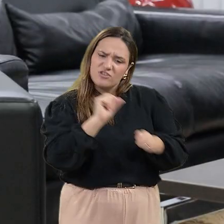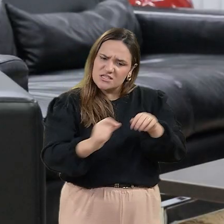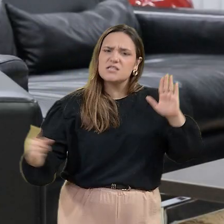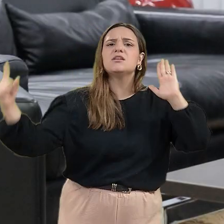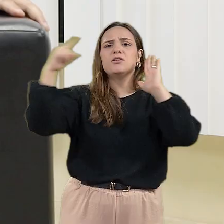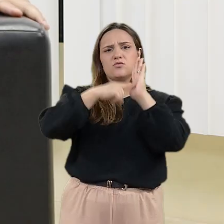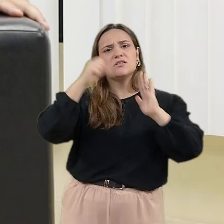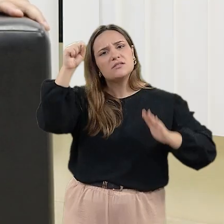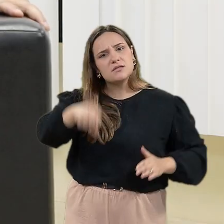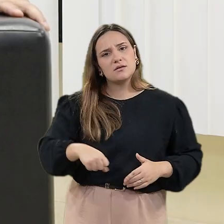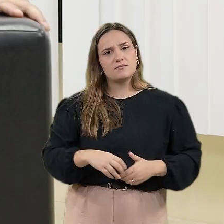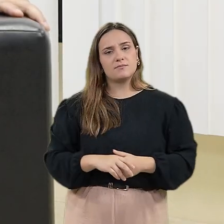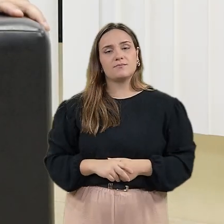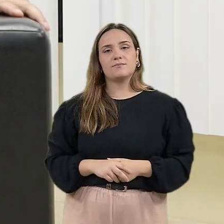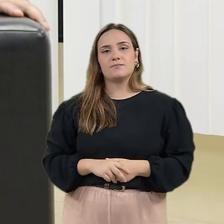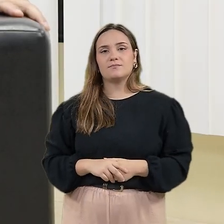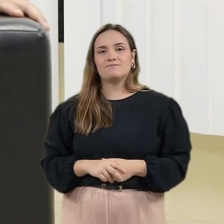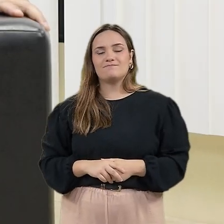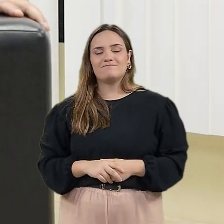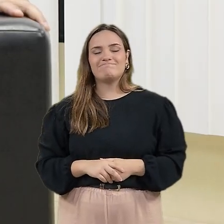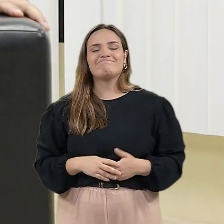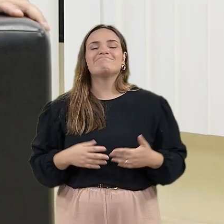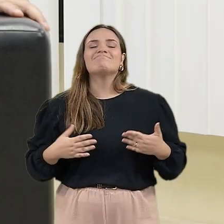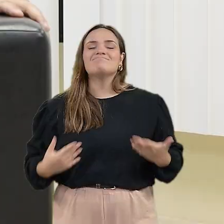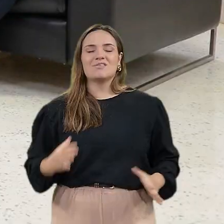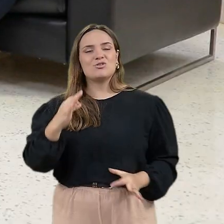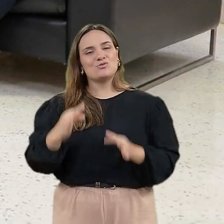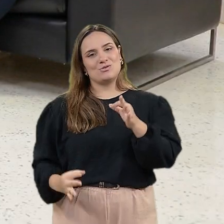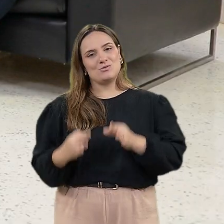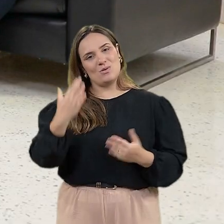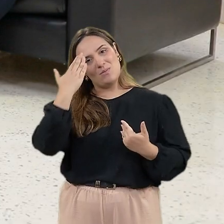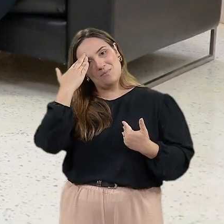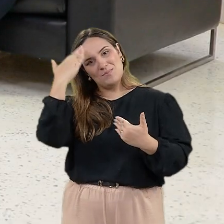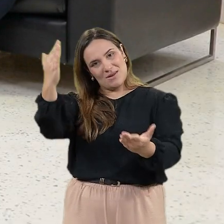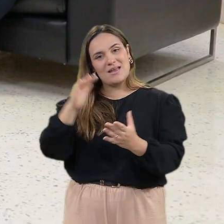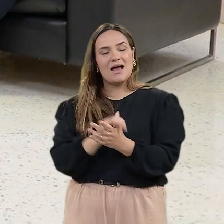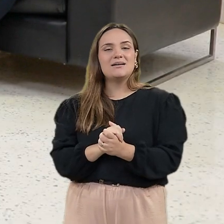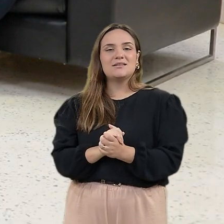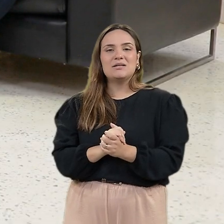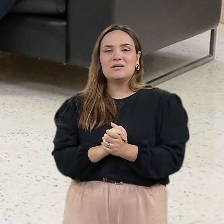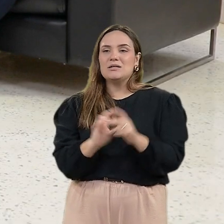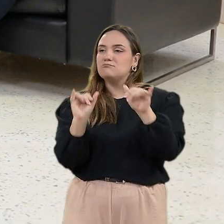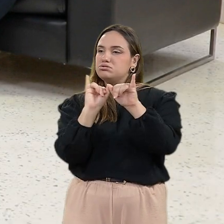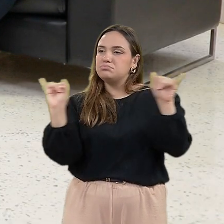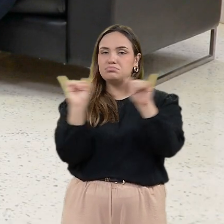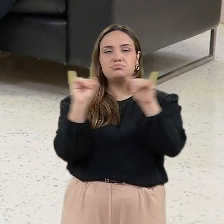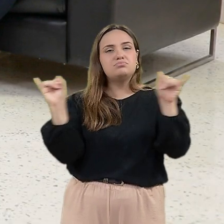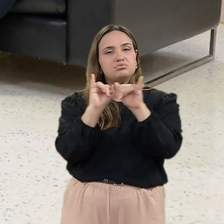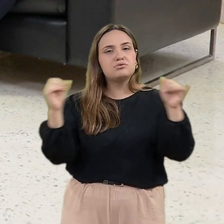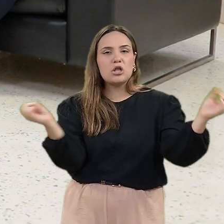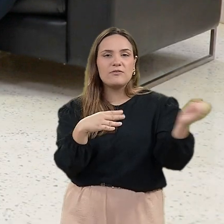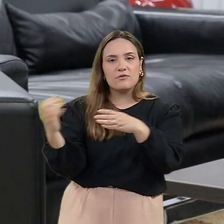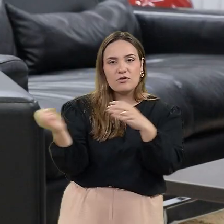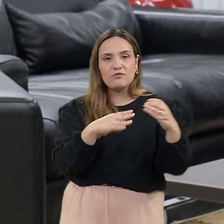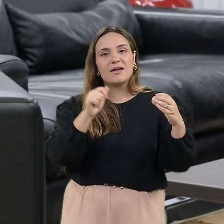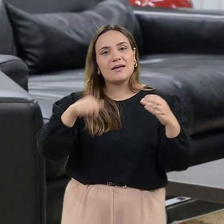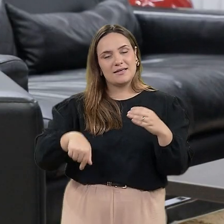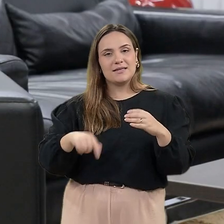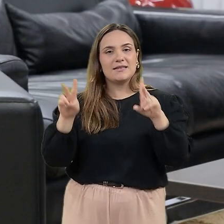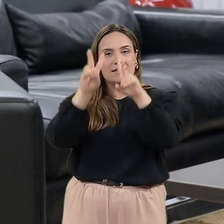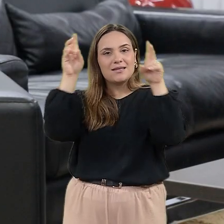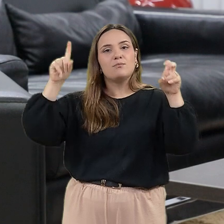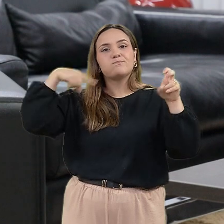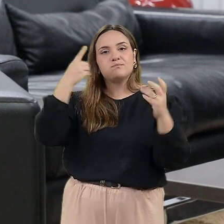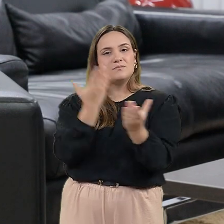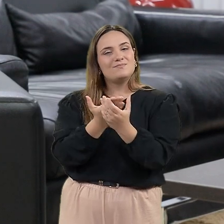e denunciar em relação a isso. Doutor, muito obrigada por trazer as novidades dessa lei aqui para o